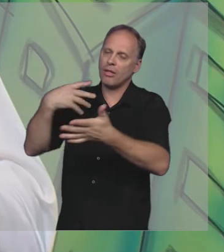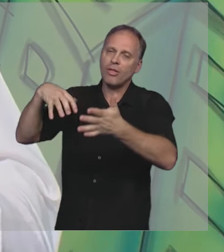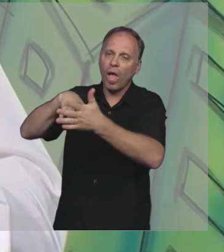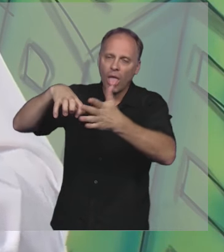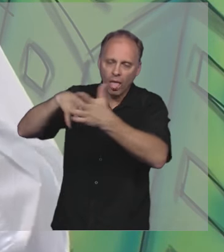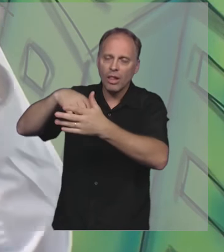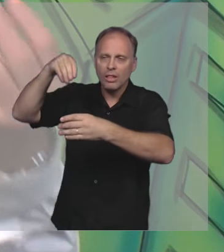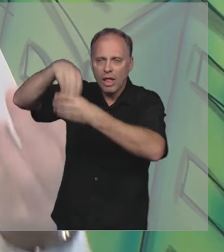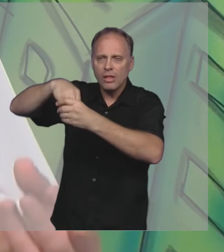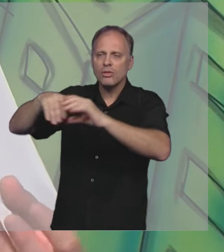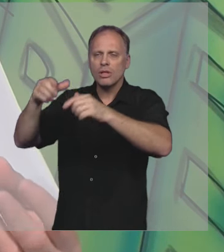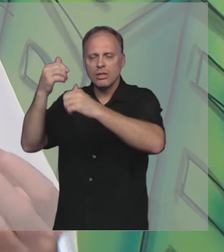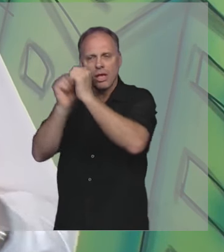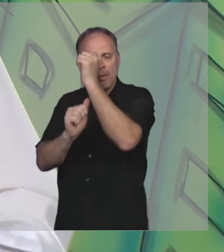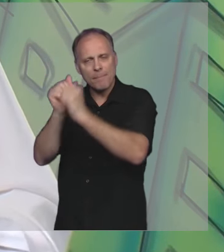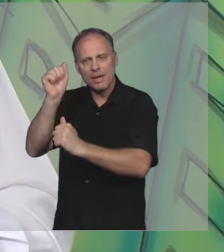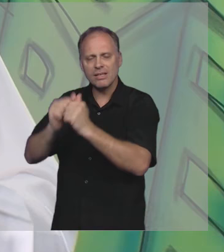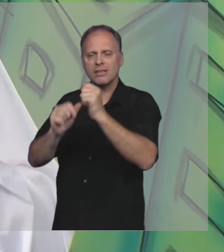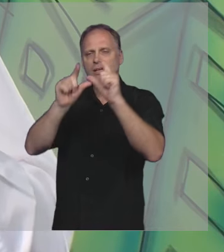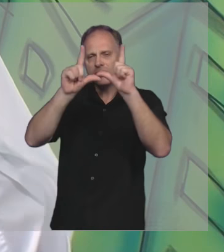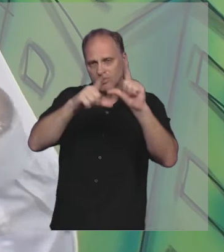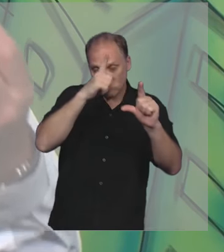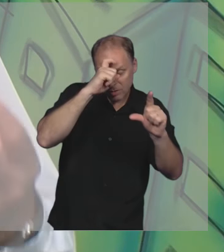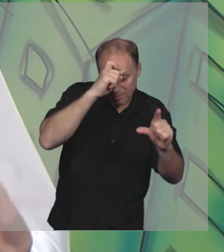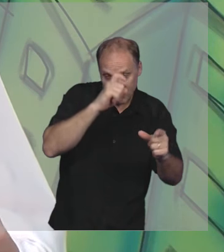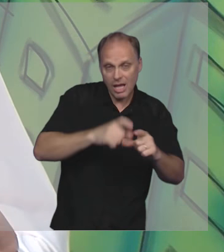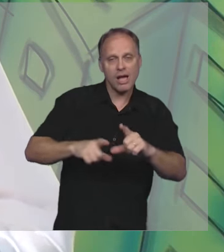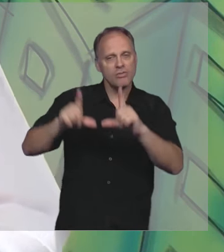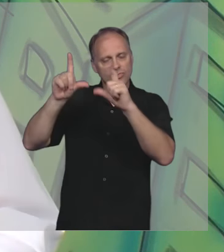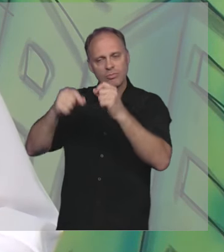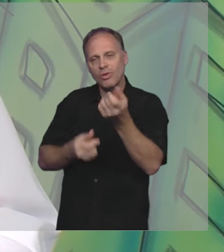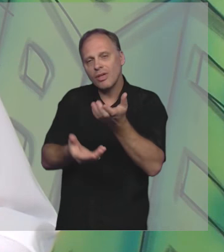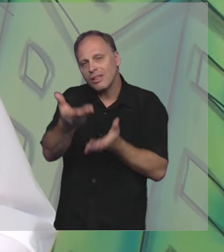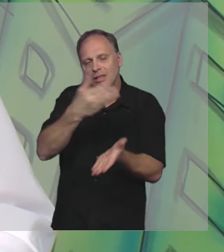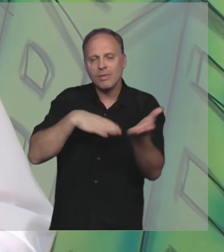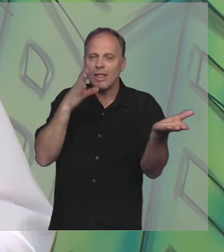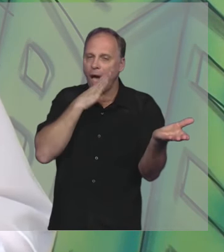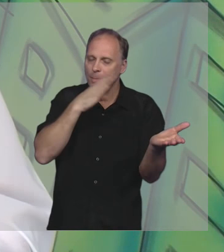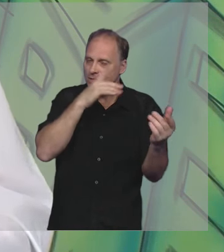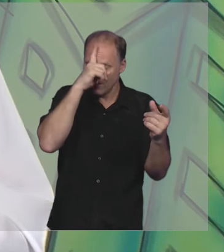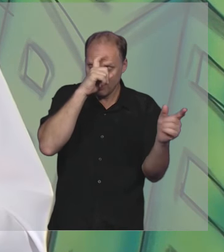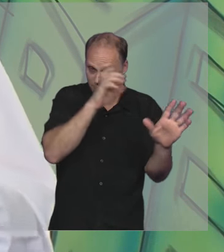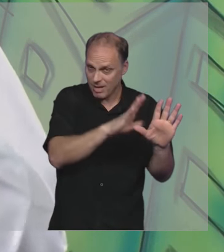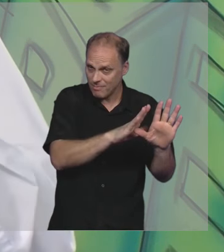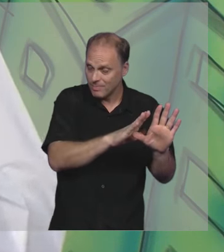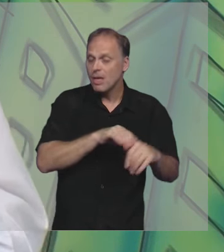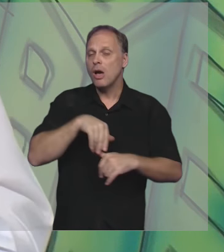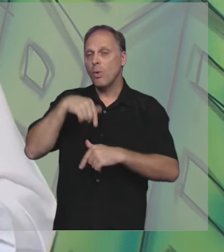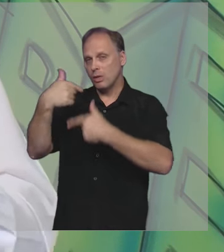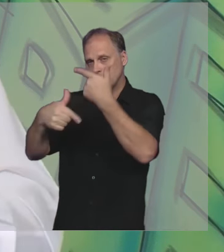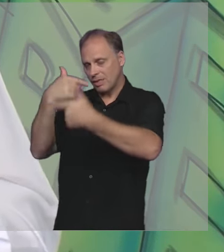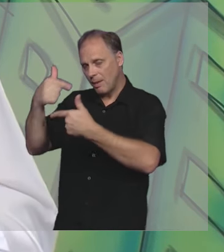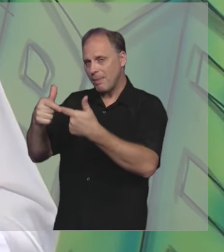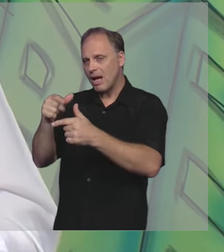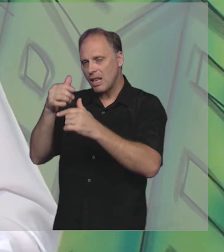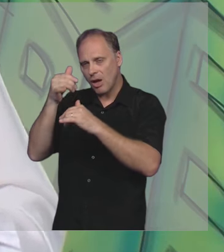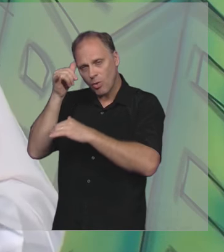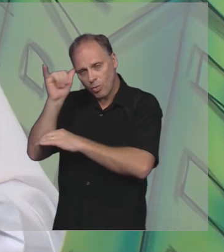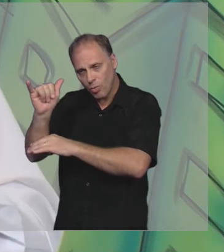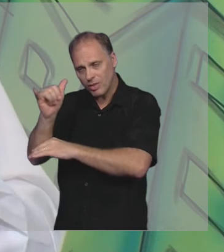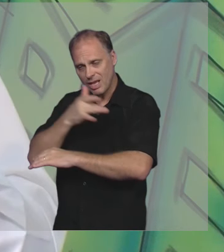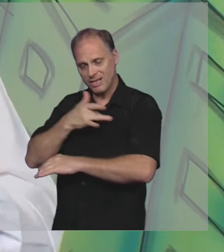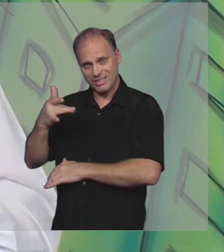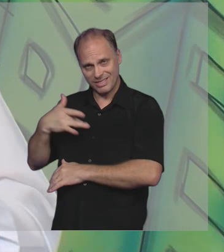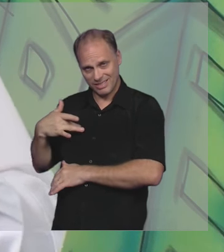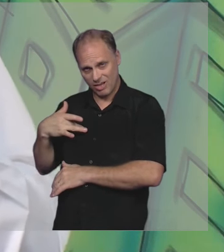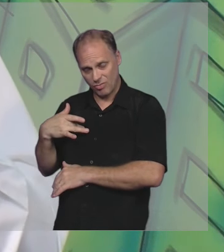trabalho, tu diminui a hospitalização, tu diminui o atendimento em emergências. No momento que tu trabalha na prevenção da saúde,